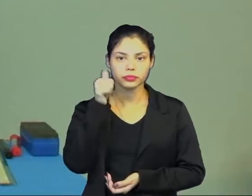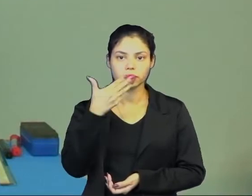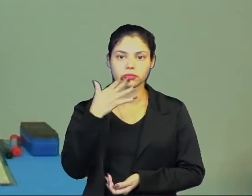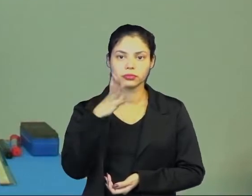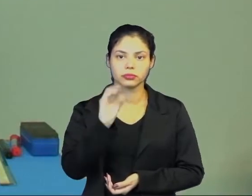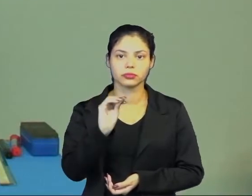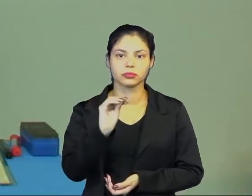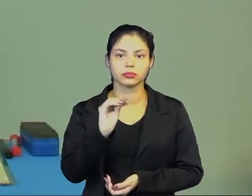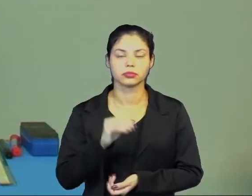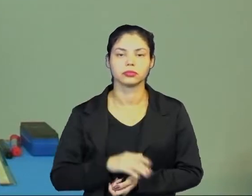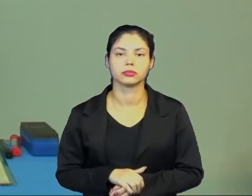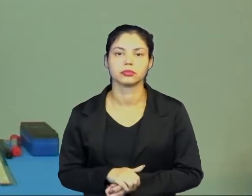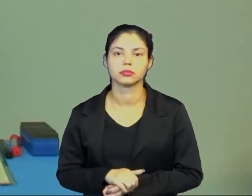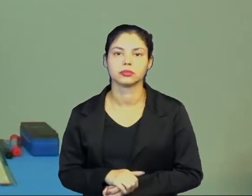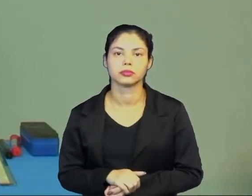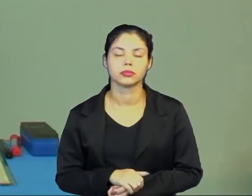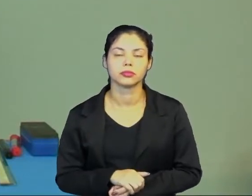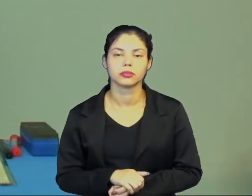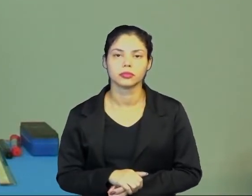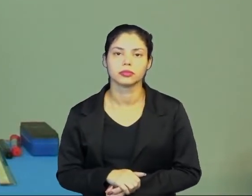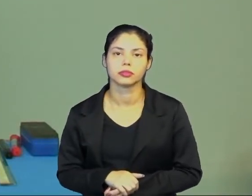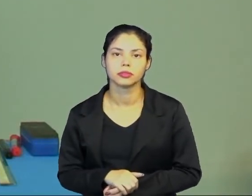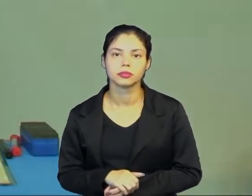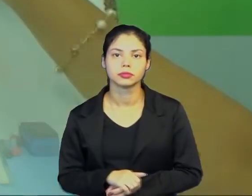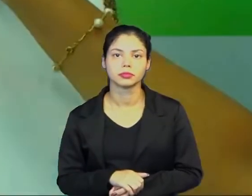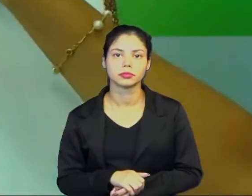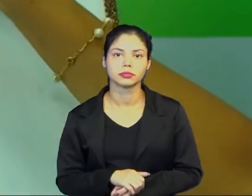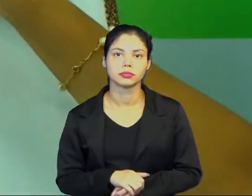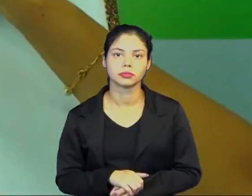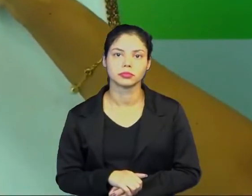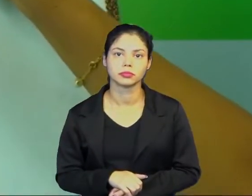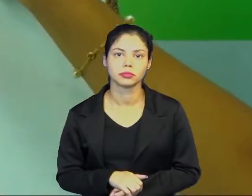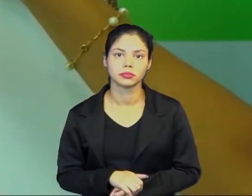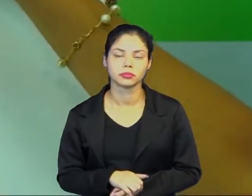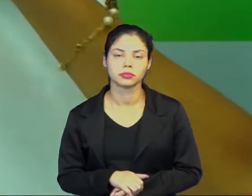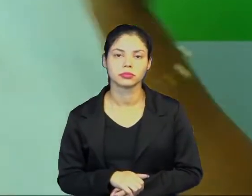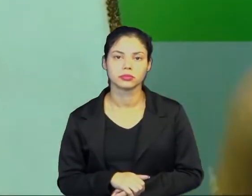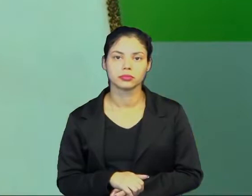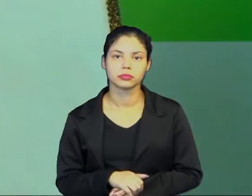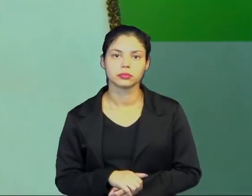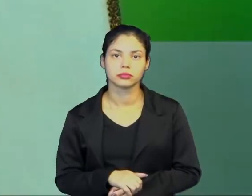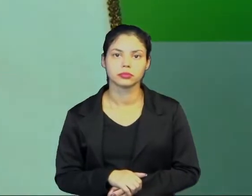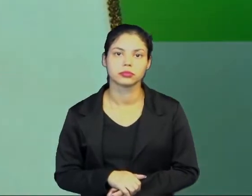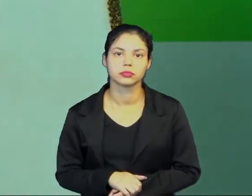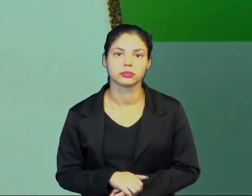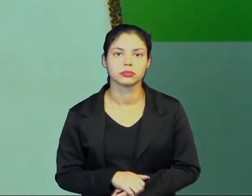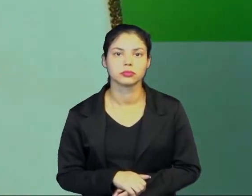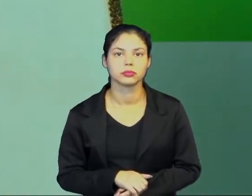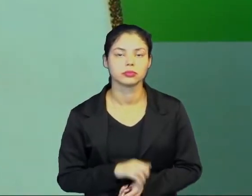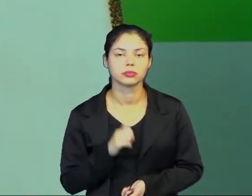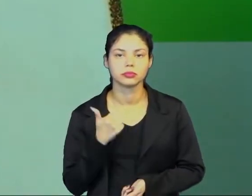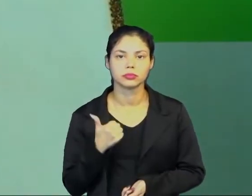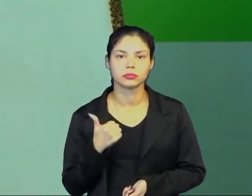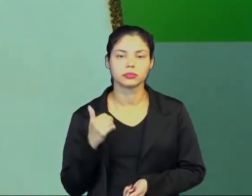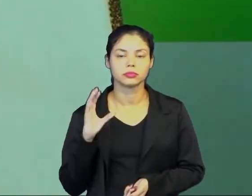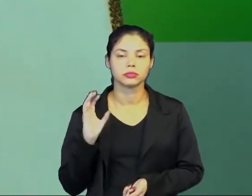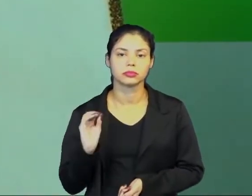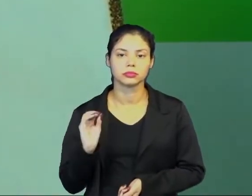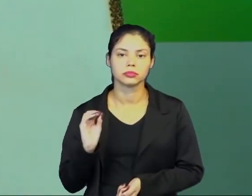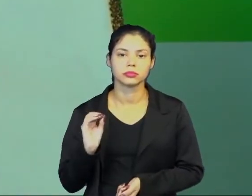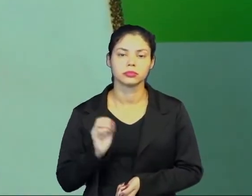tenho 10. Olha o número 10 aqui, ó. O número 1 e o número